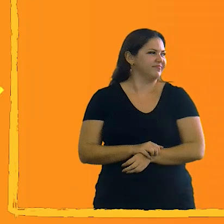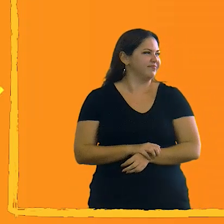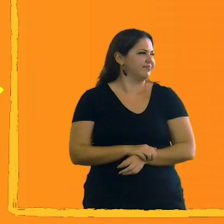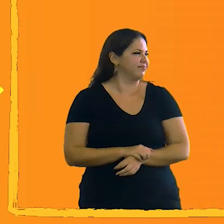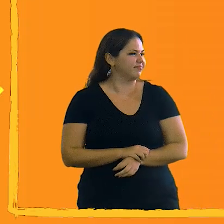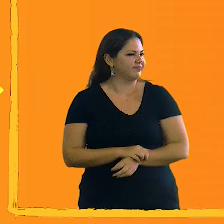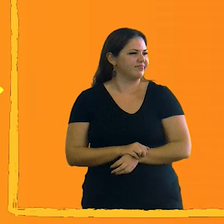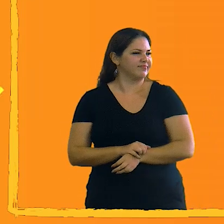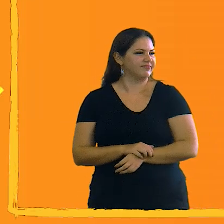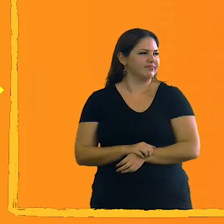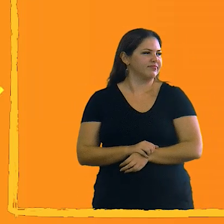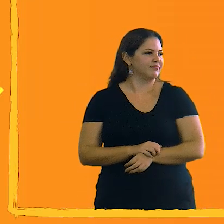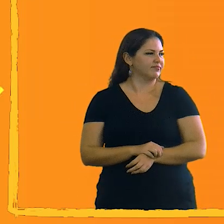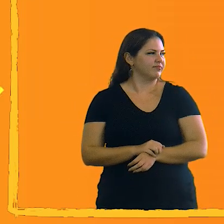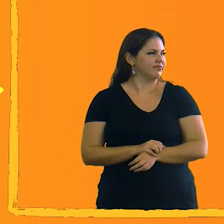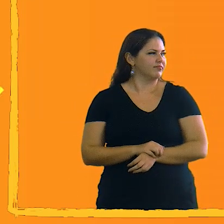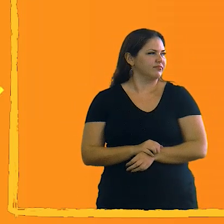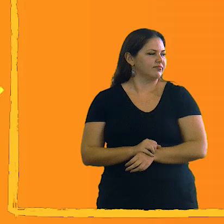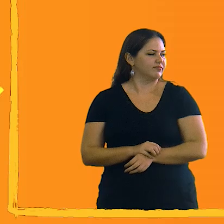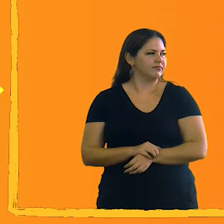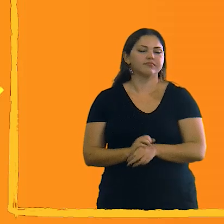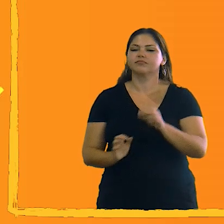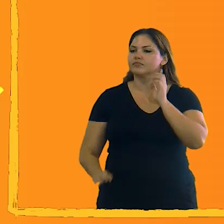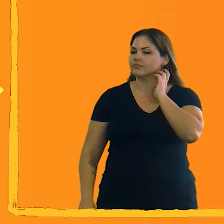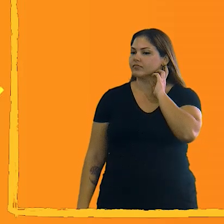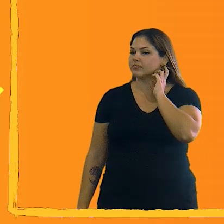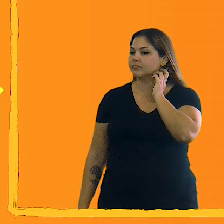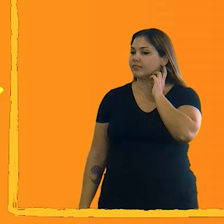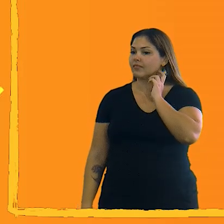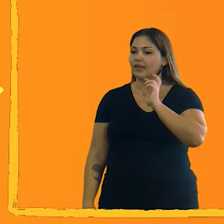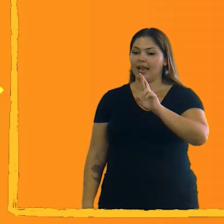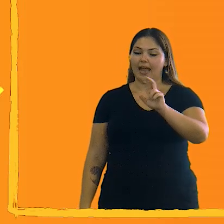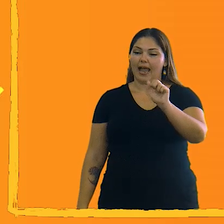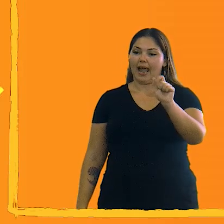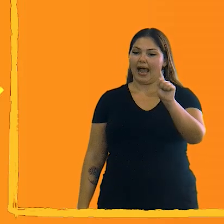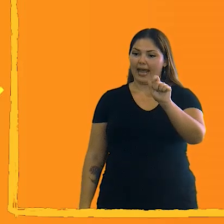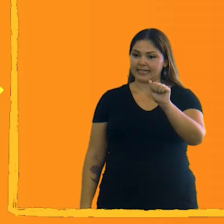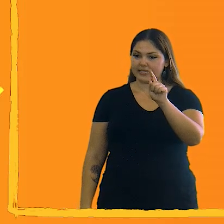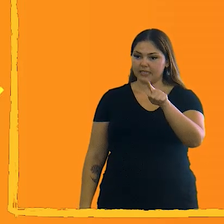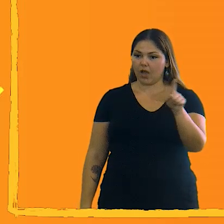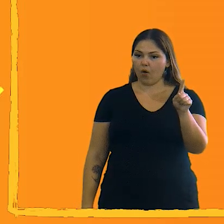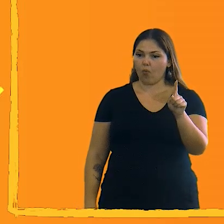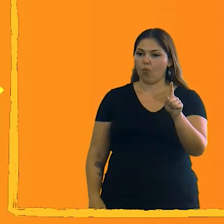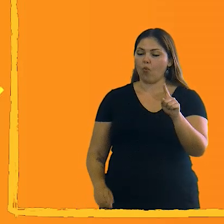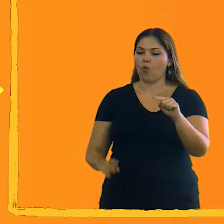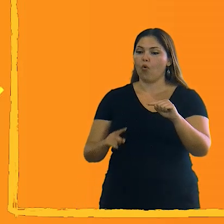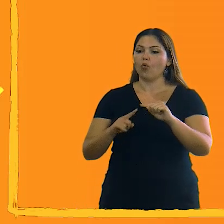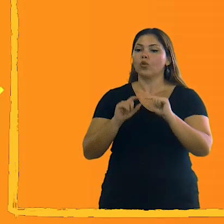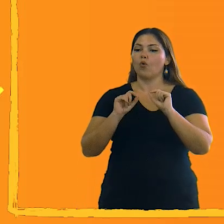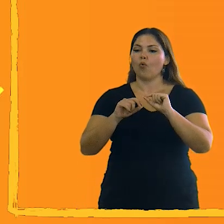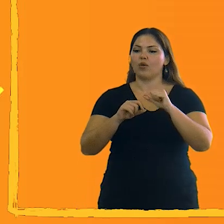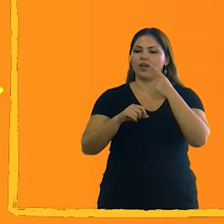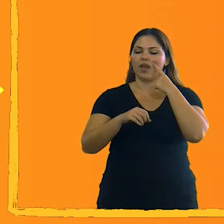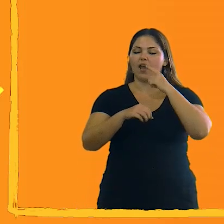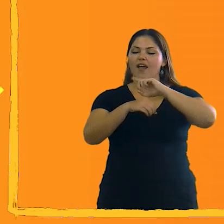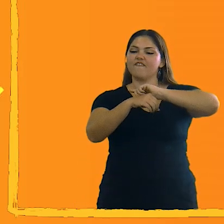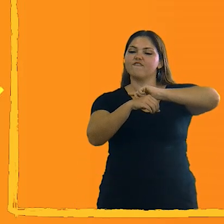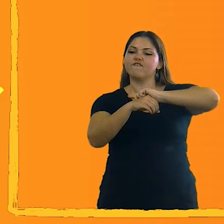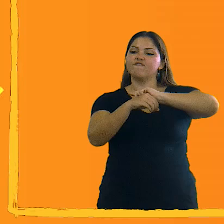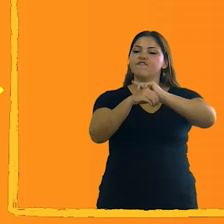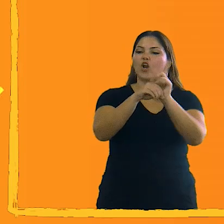tá a gente trabalha por exemplo com a velocidade média lembra que velocidade na